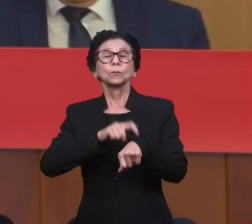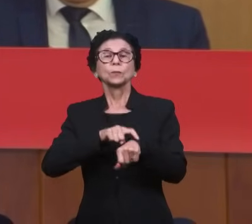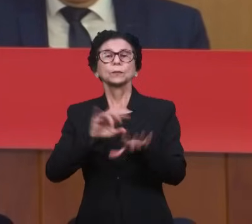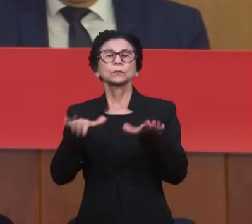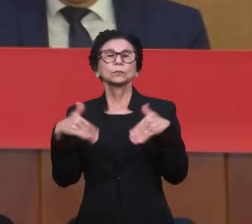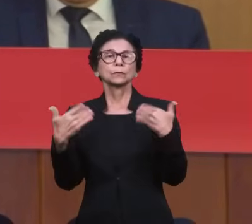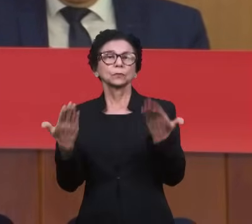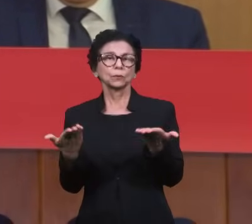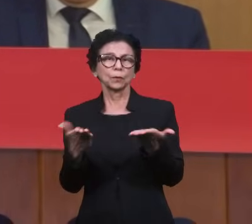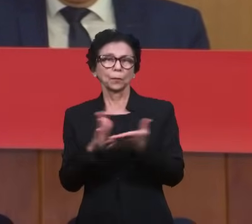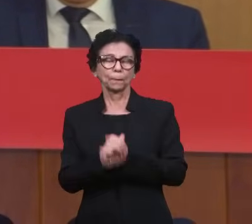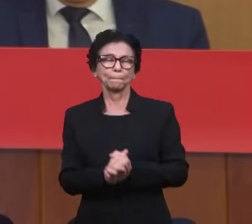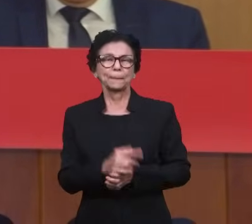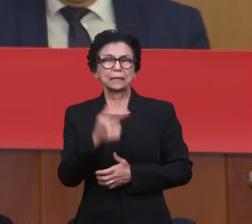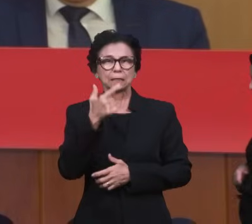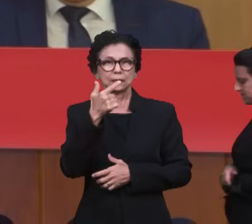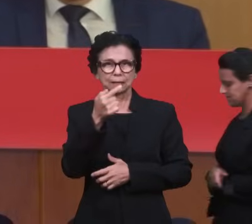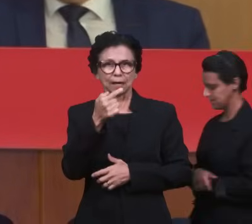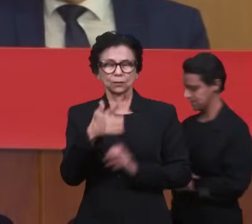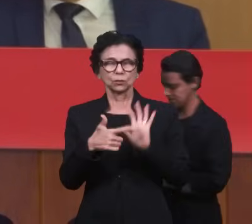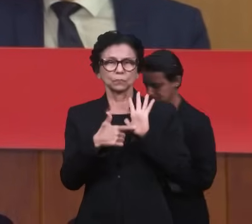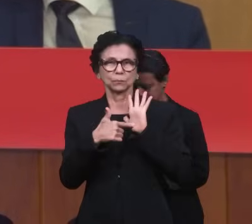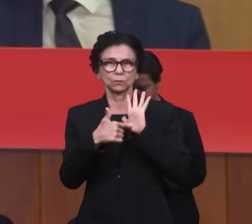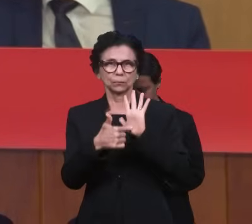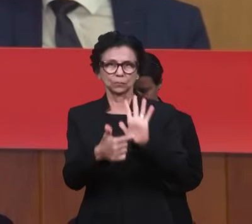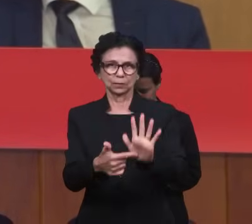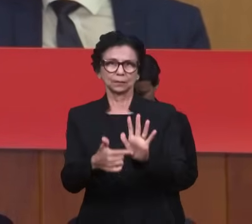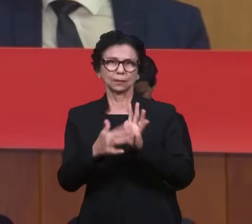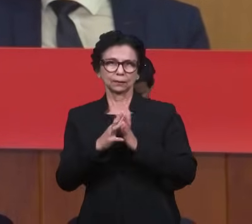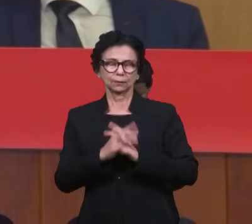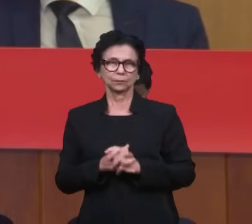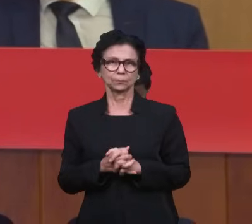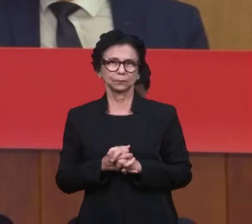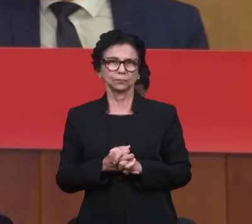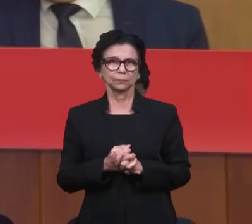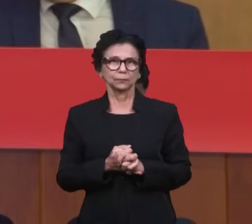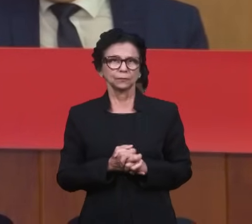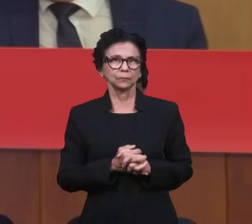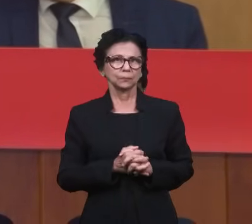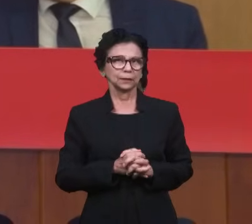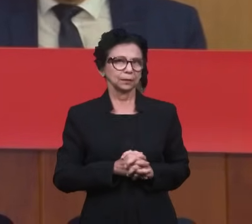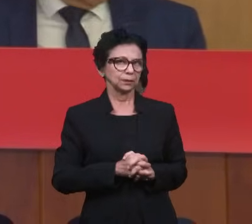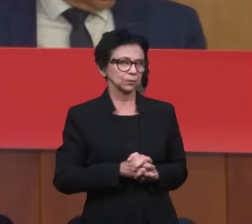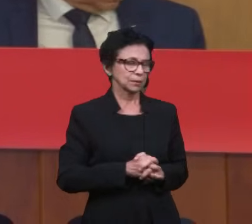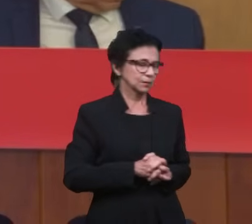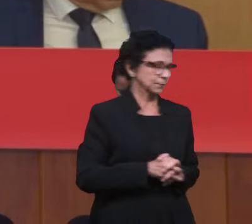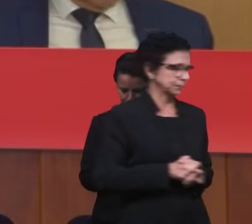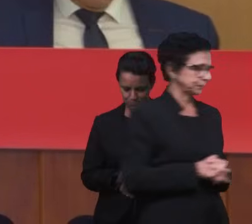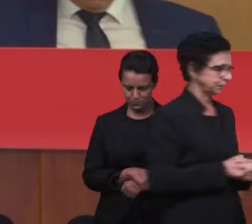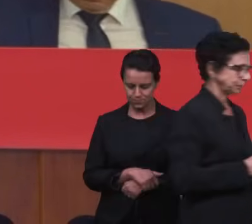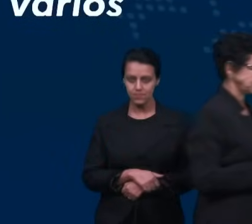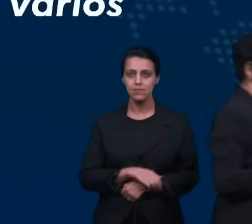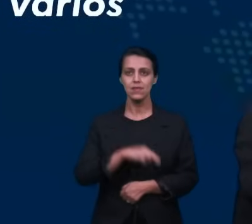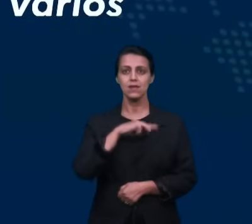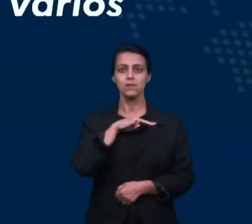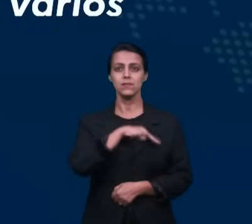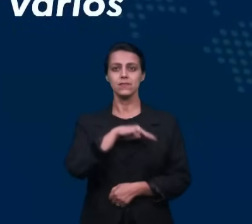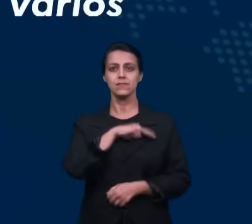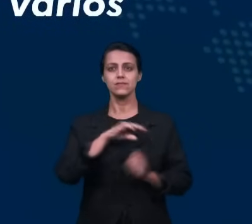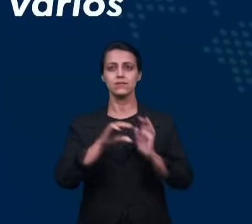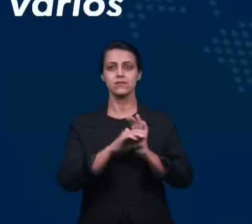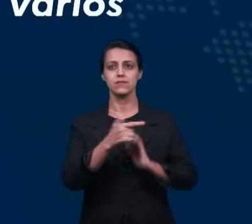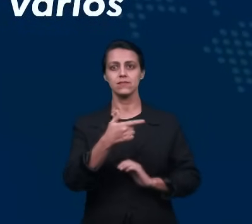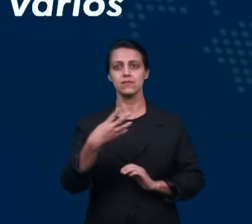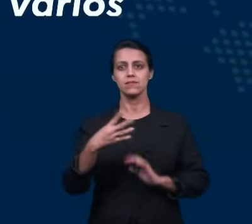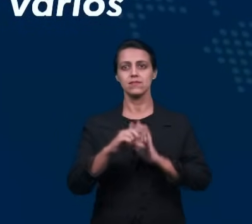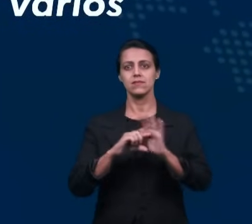separamos 7 deles e vamos começar com o primeiro, Mateus 24, 6 e 7, que diz: